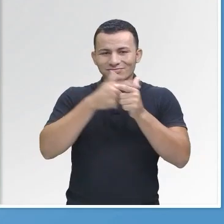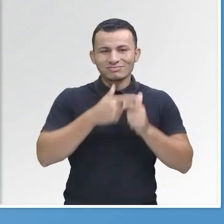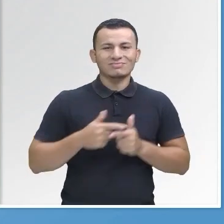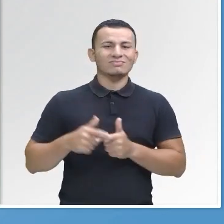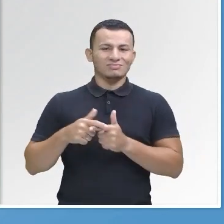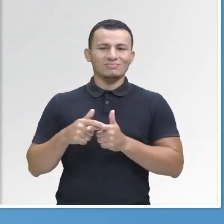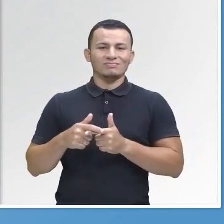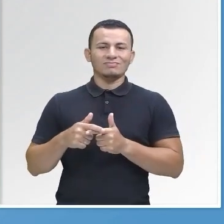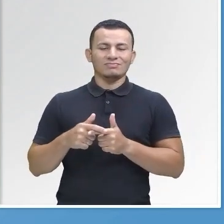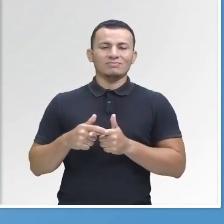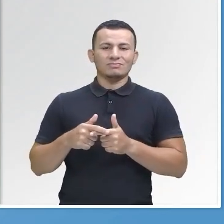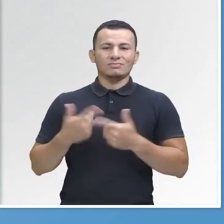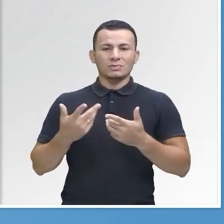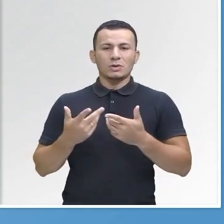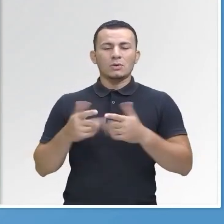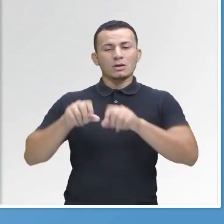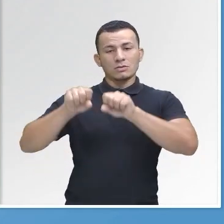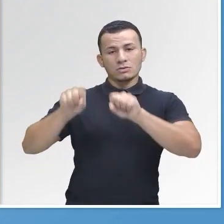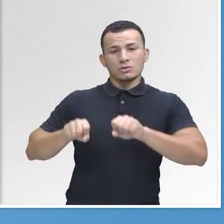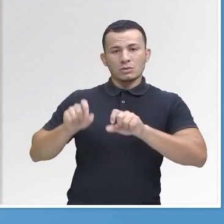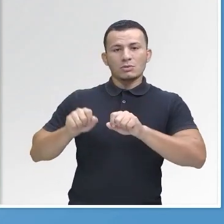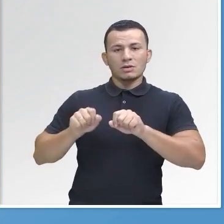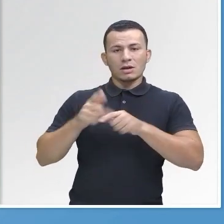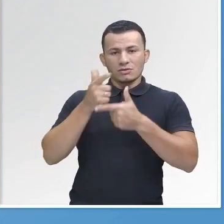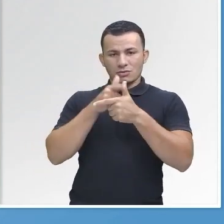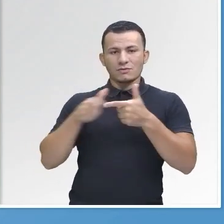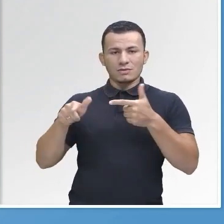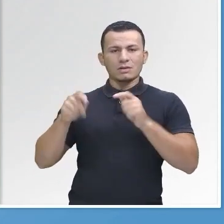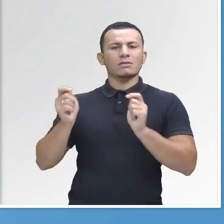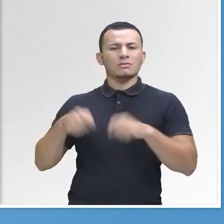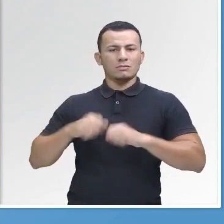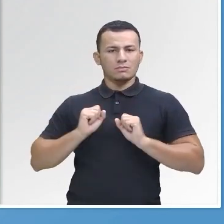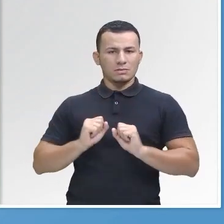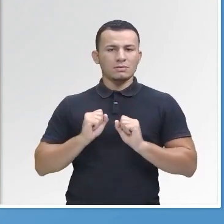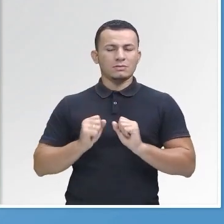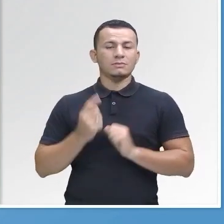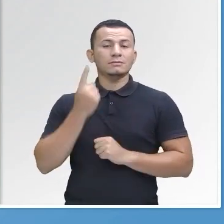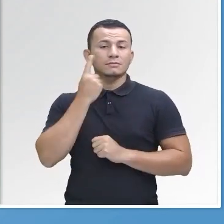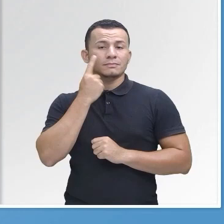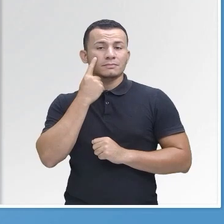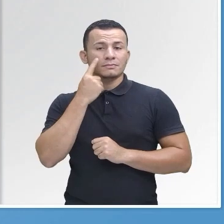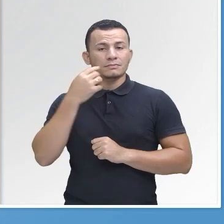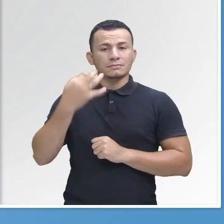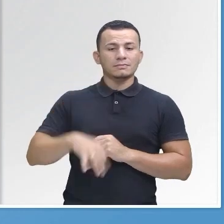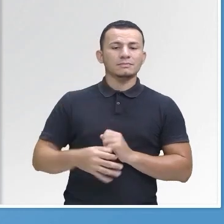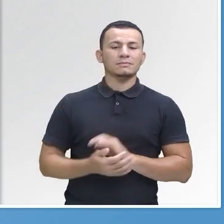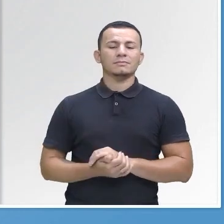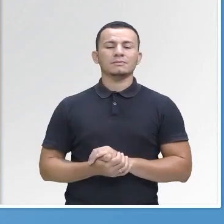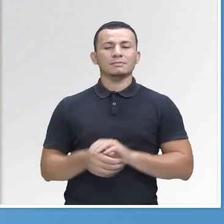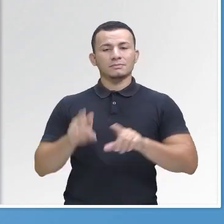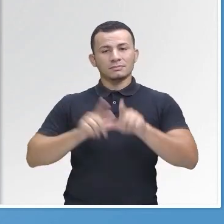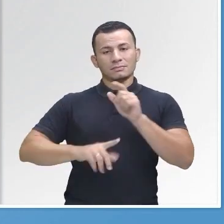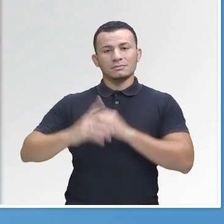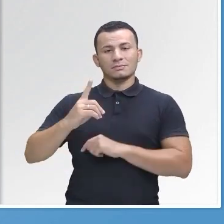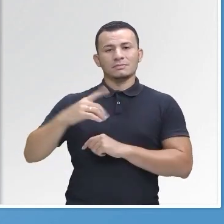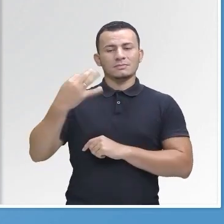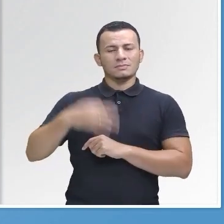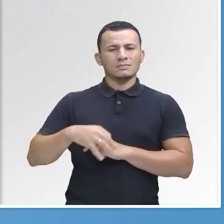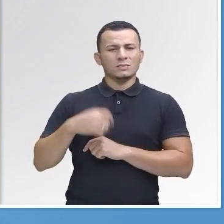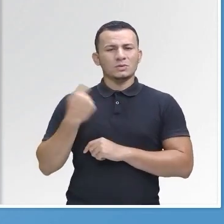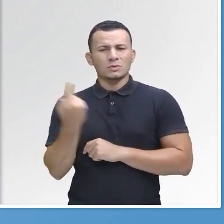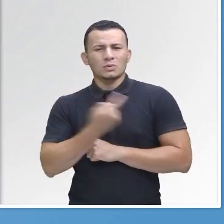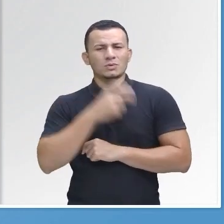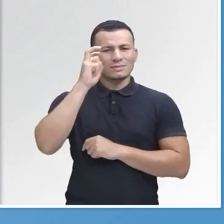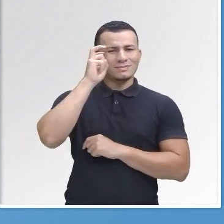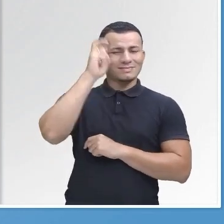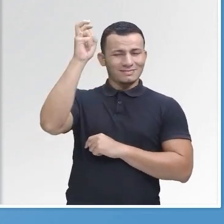Então, faça isso, sistema de divisão. Vamos confirmar a resposta? Muito bem, somos todos cabeçudos,